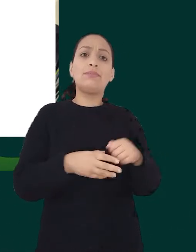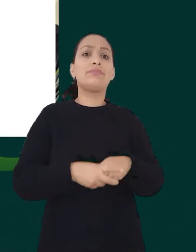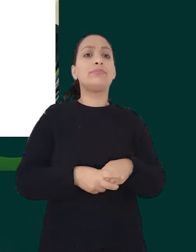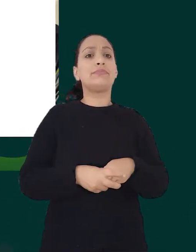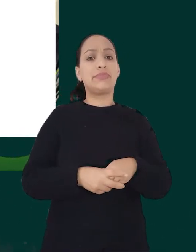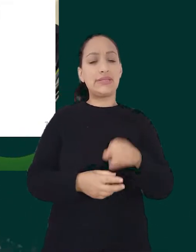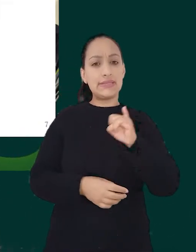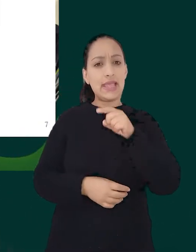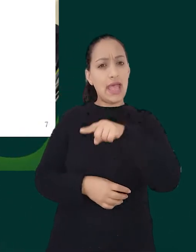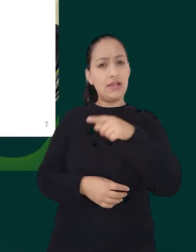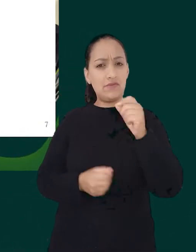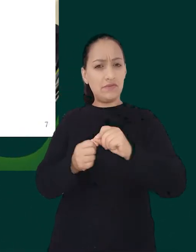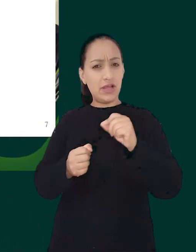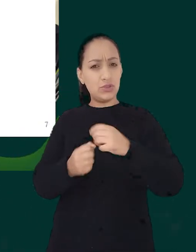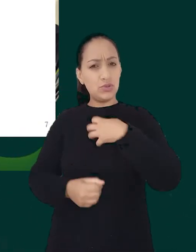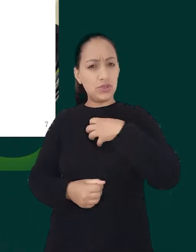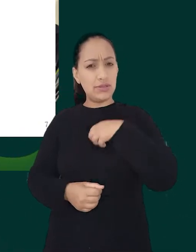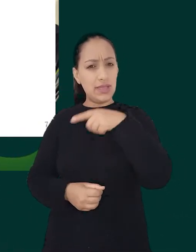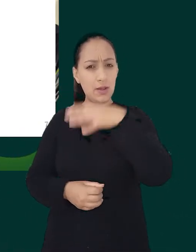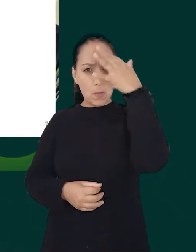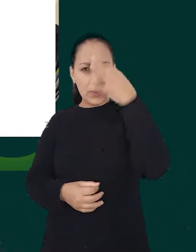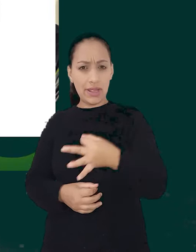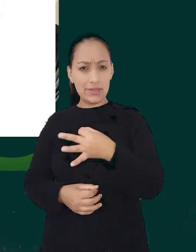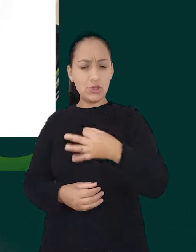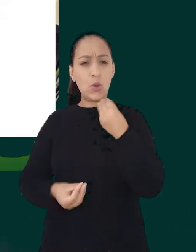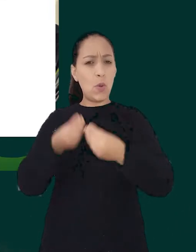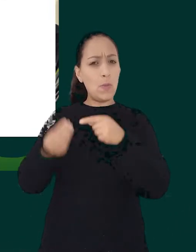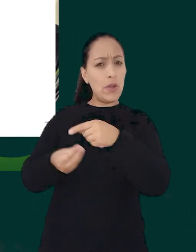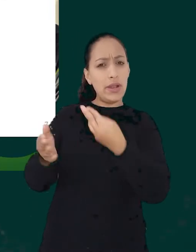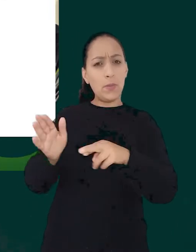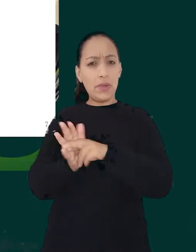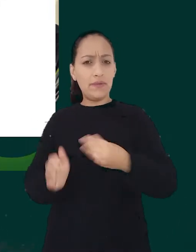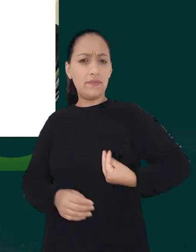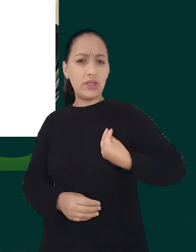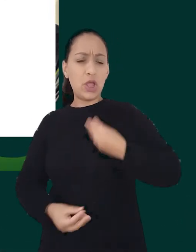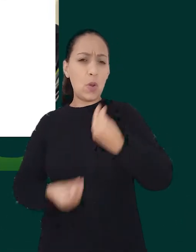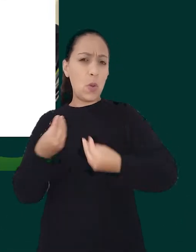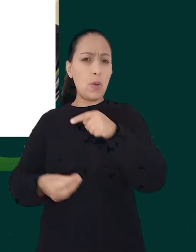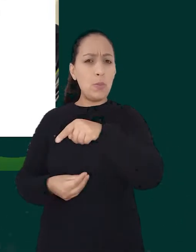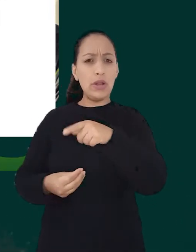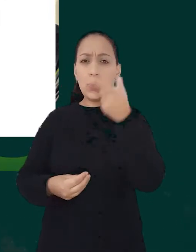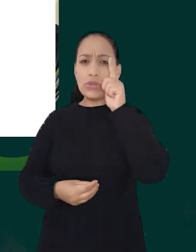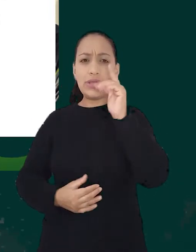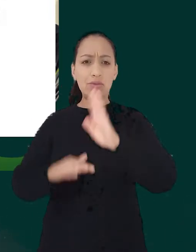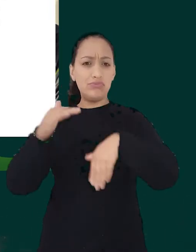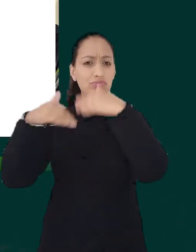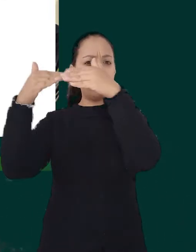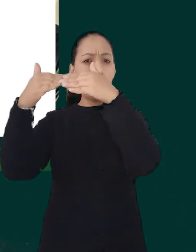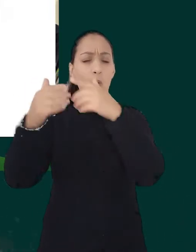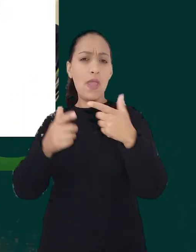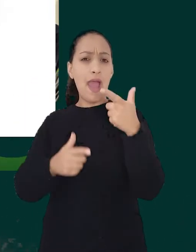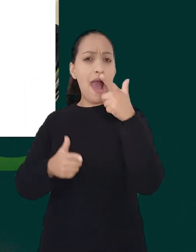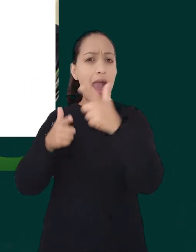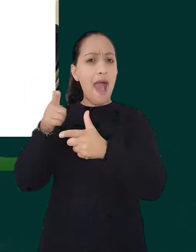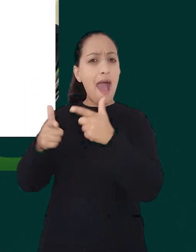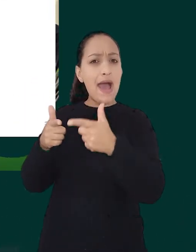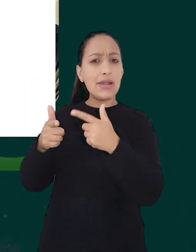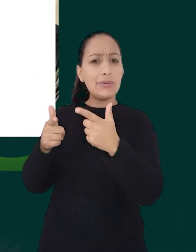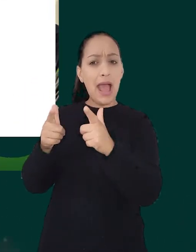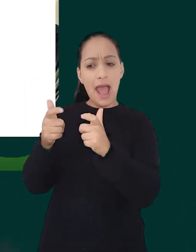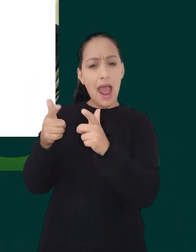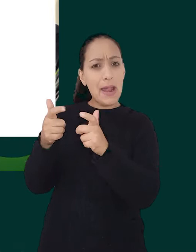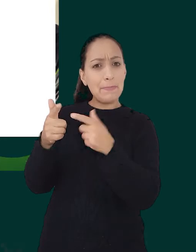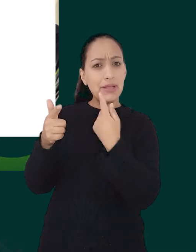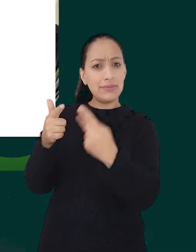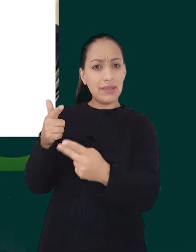ele entende, como que ele recupera a vida, como que ele evolui a arma para te combater, compreendendo que a tua arma é mais forte do que a dele,